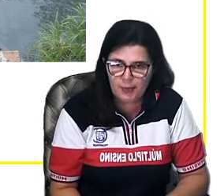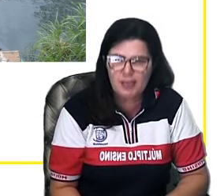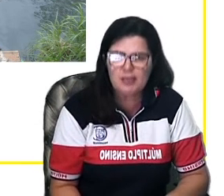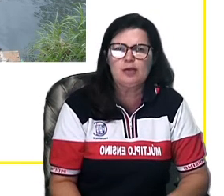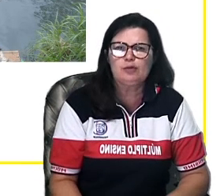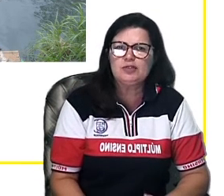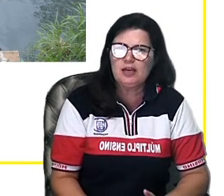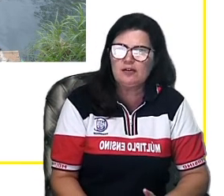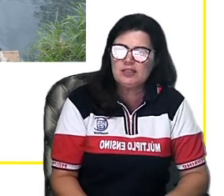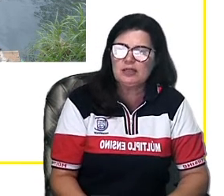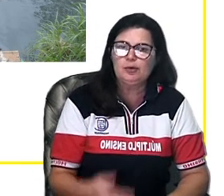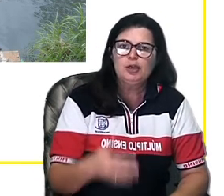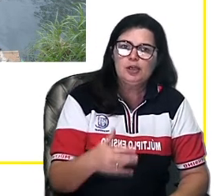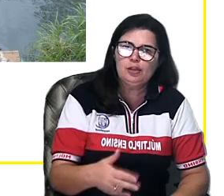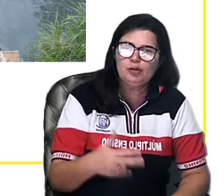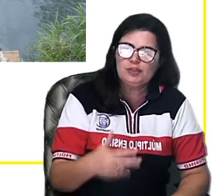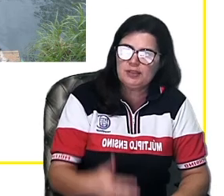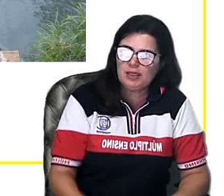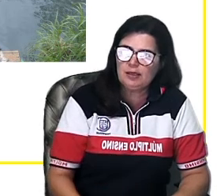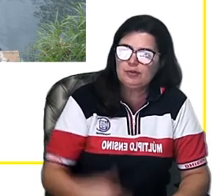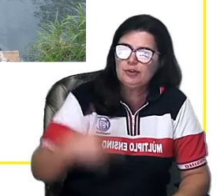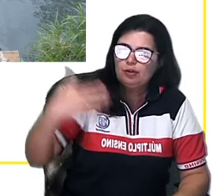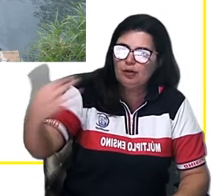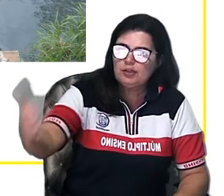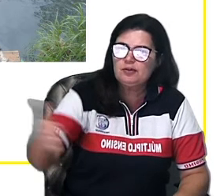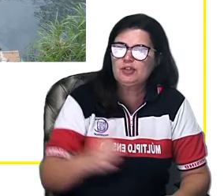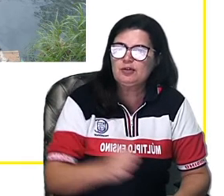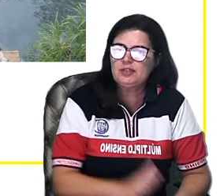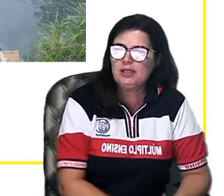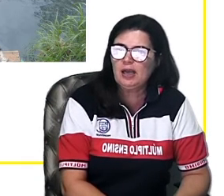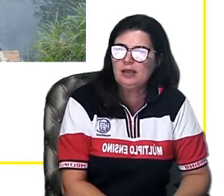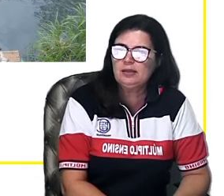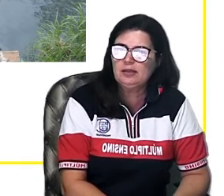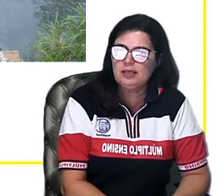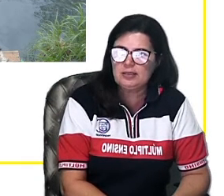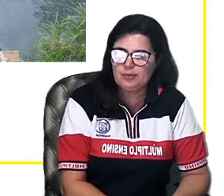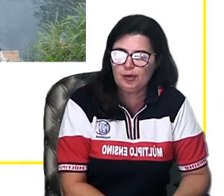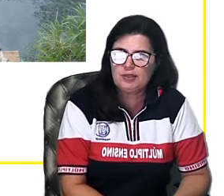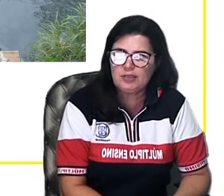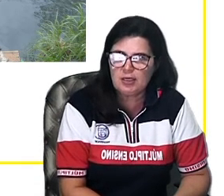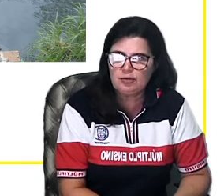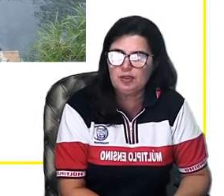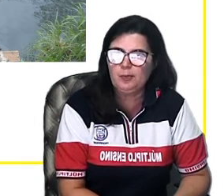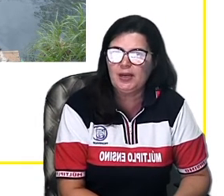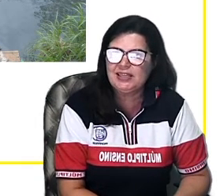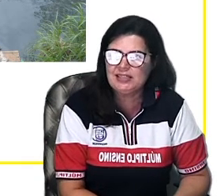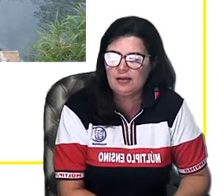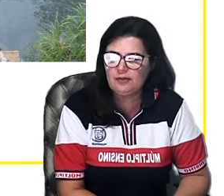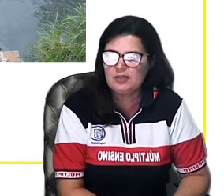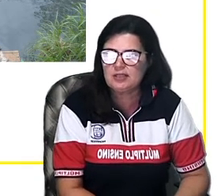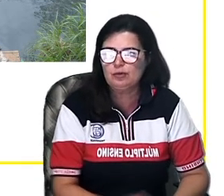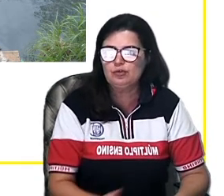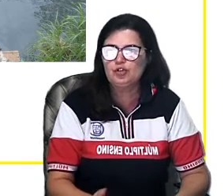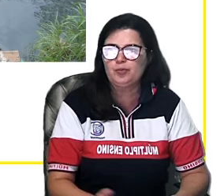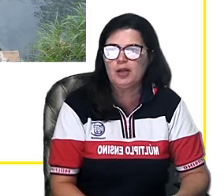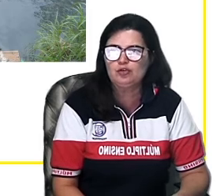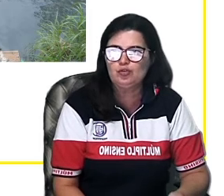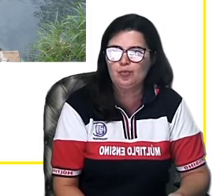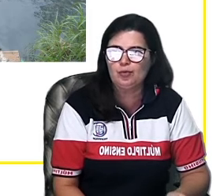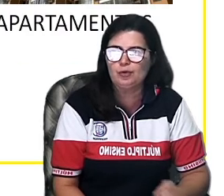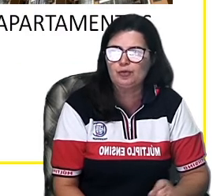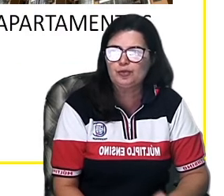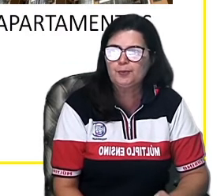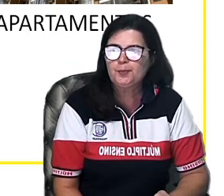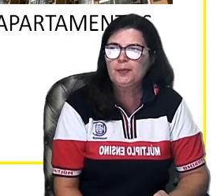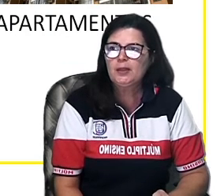que manter a limpeza e a conservação. E nós, cidadãos, nós vamos auxiliar nesse processo de preservação dos